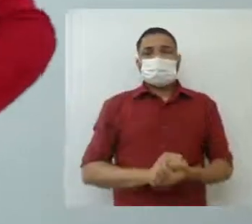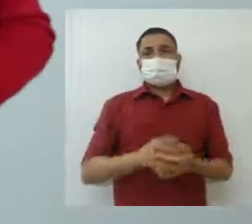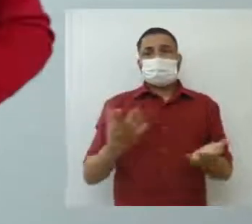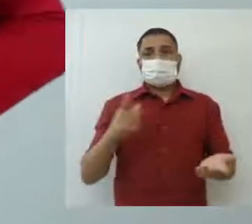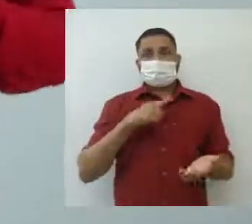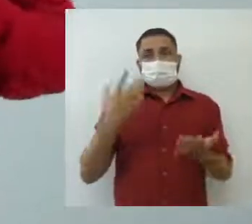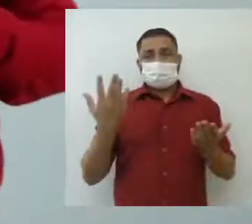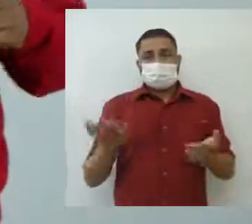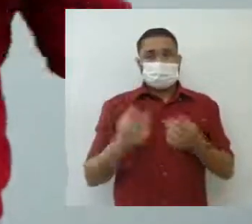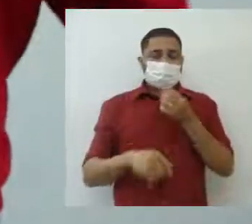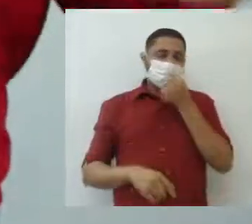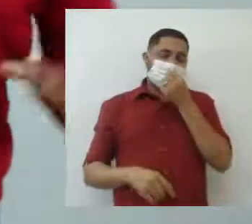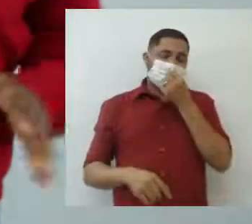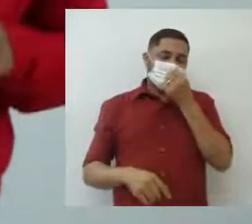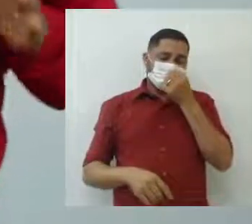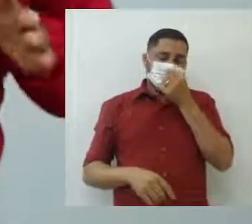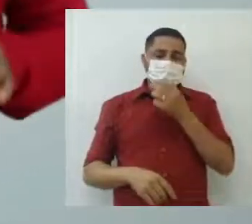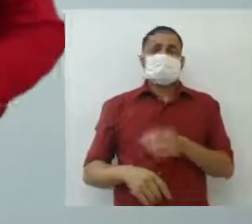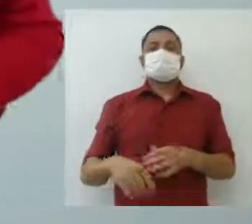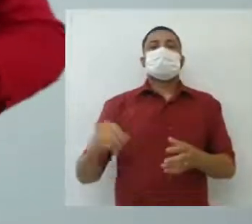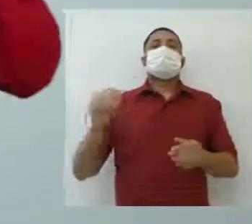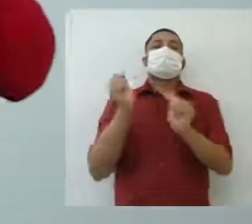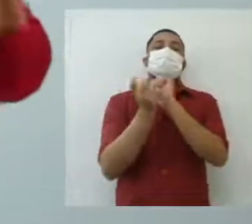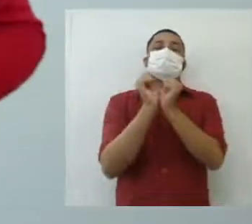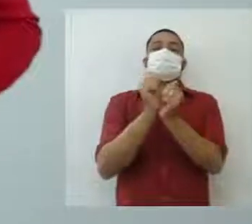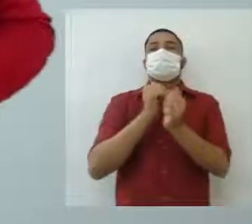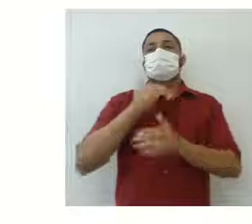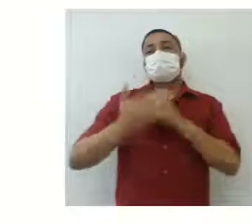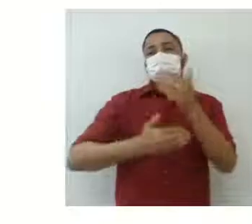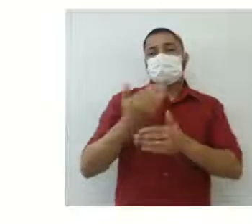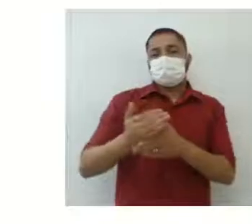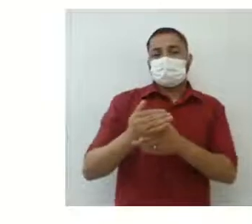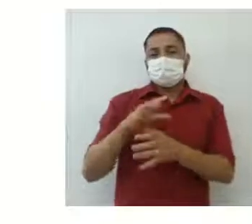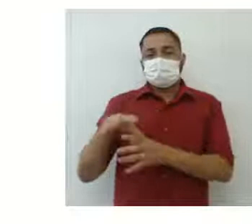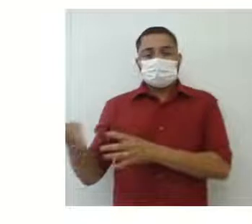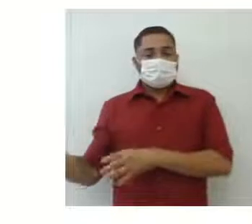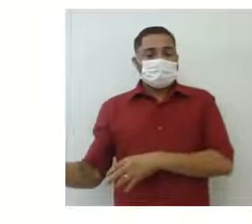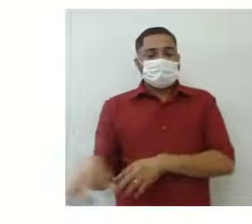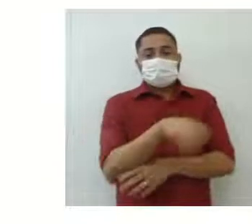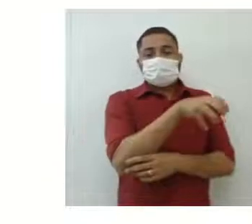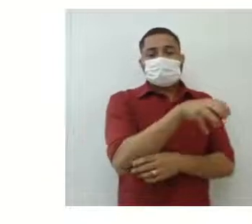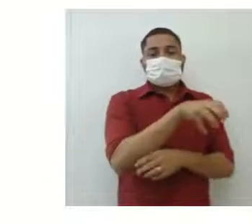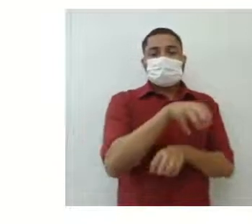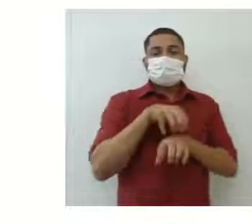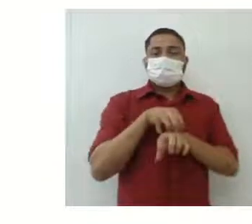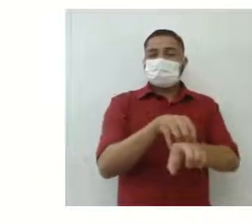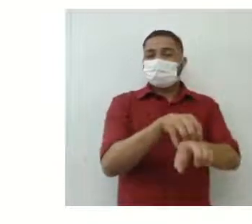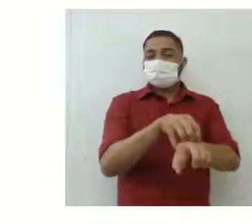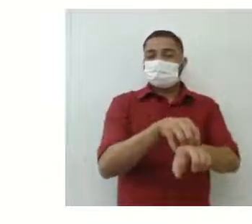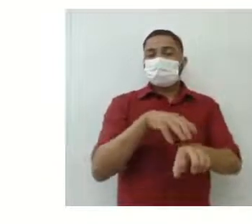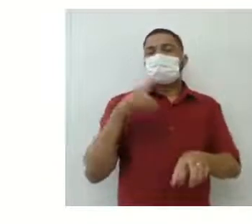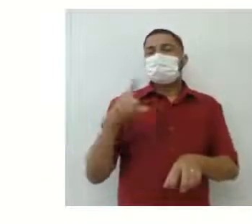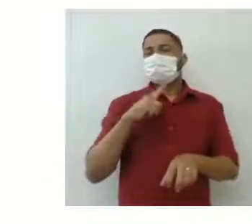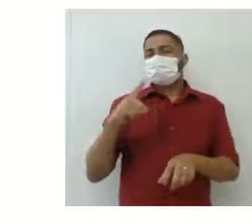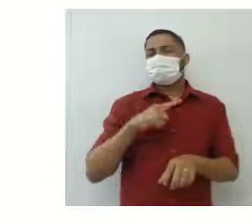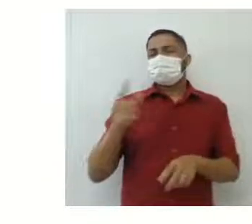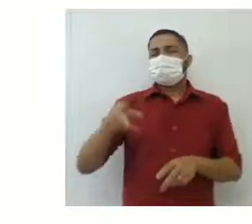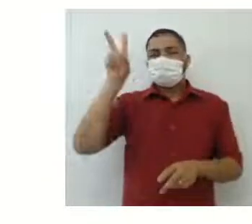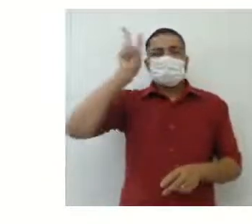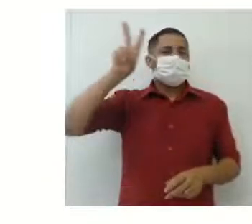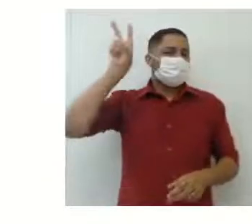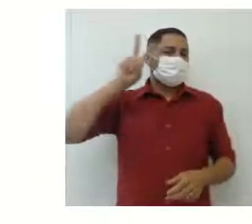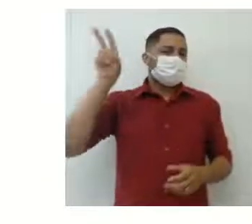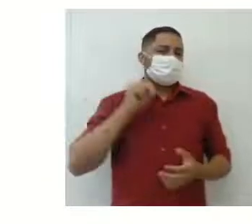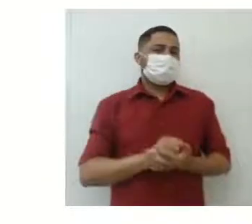aí escravidão moderna e o tráfico de escravizados. Então alguns historiadores,